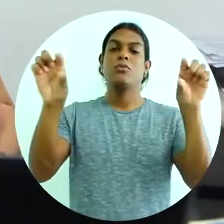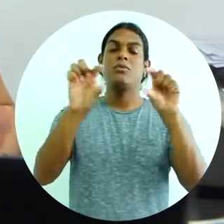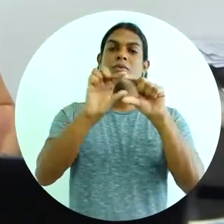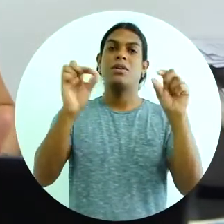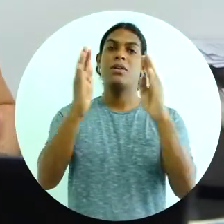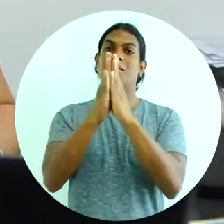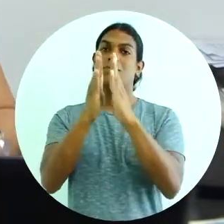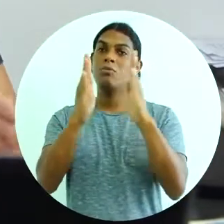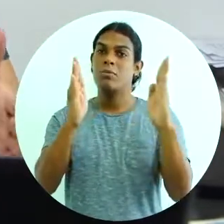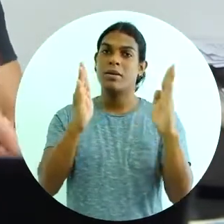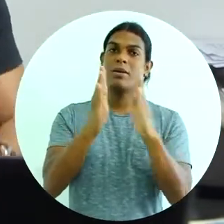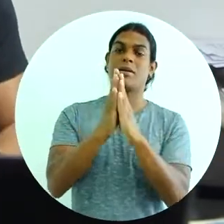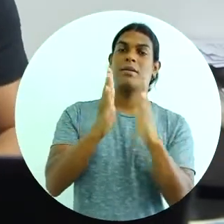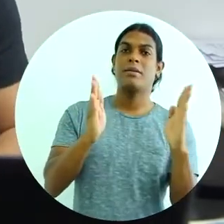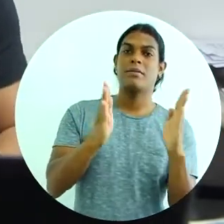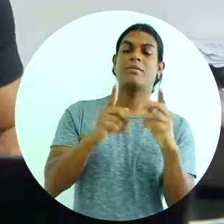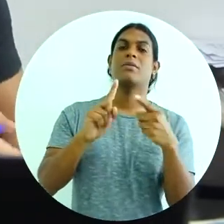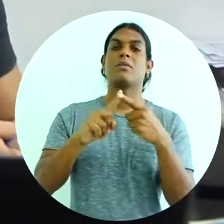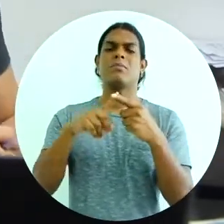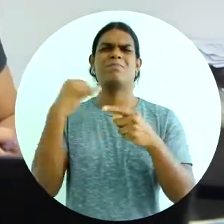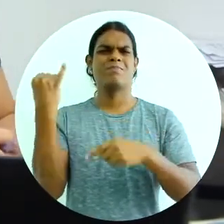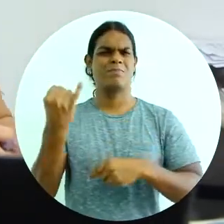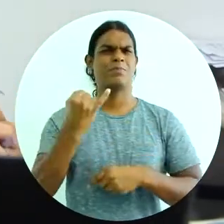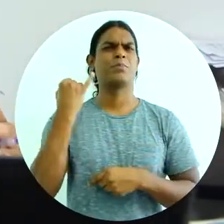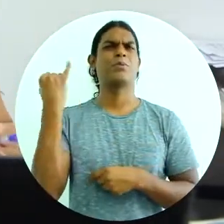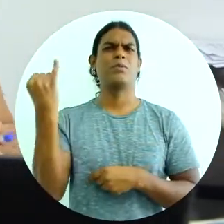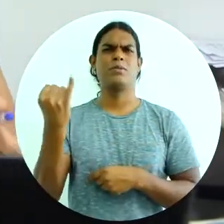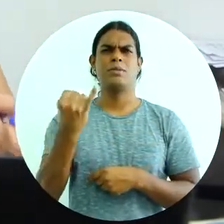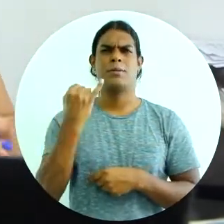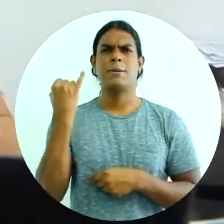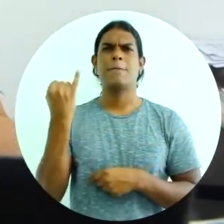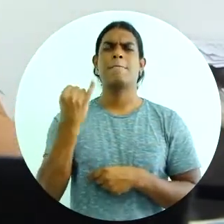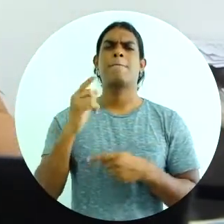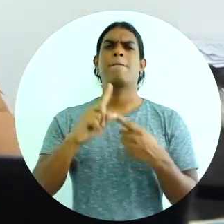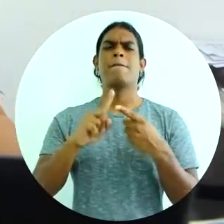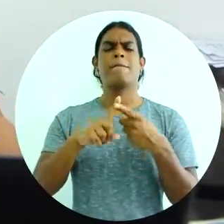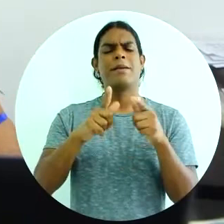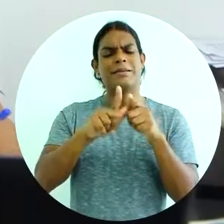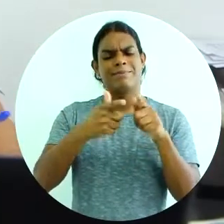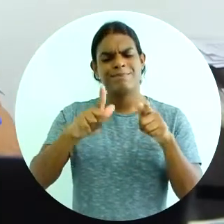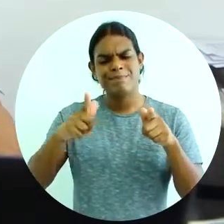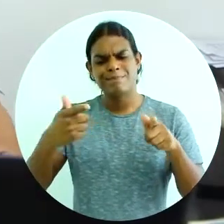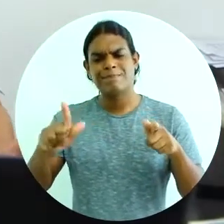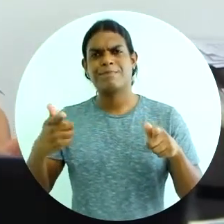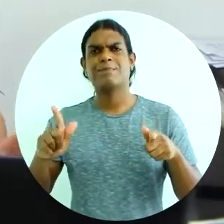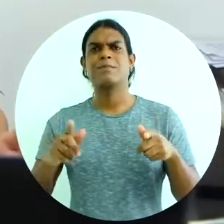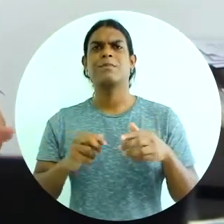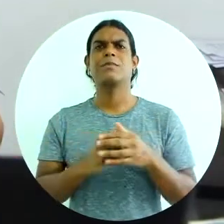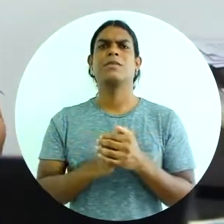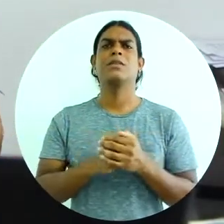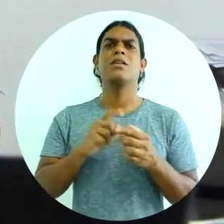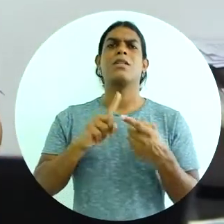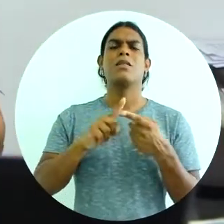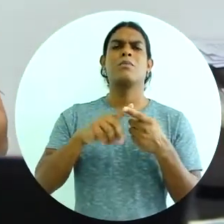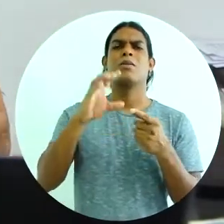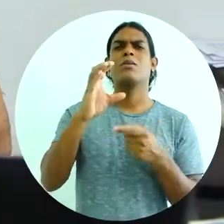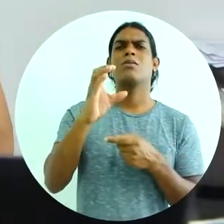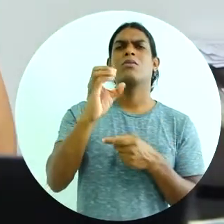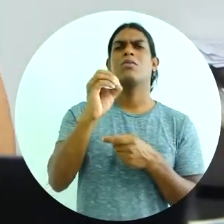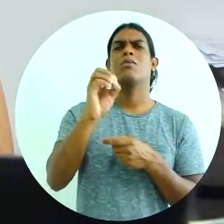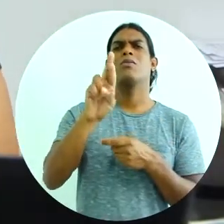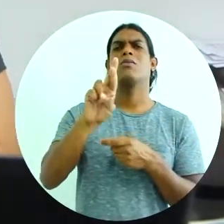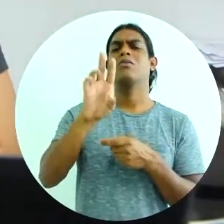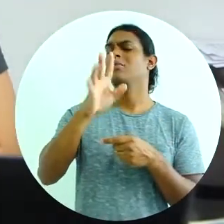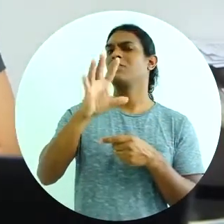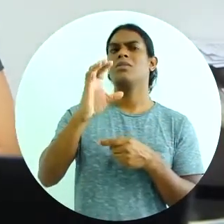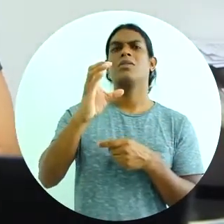essa revisão serve para que você tanto analise perspectivas mais formais da língua, como a questão gramatical, a questão também da coerência, né, da coesão